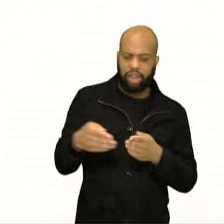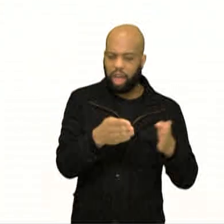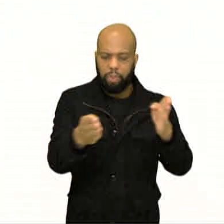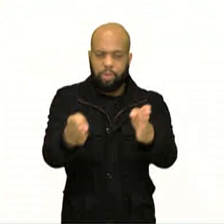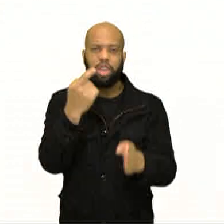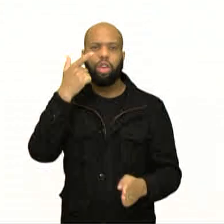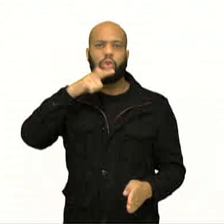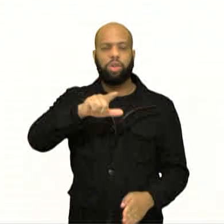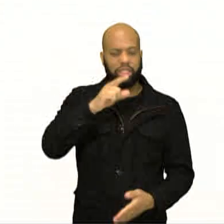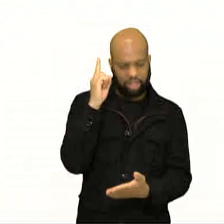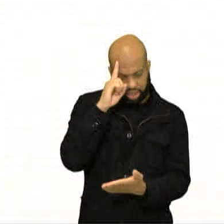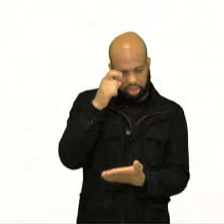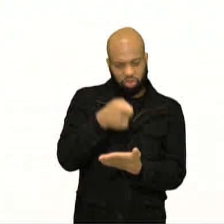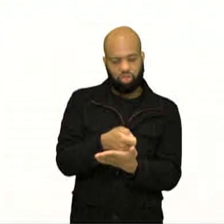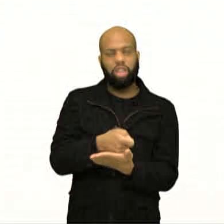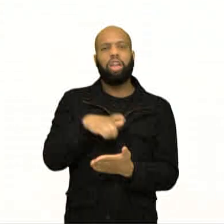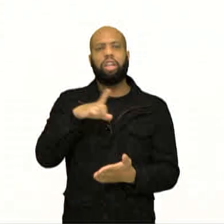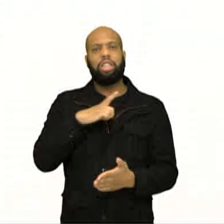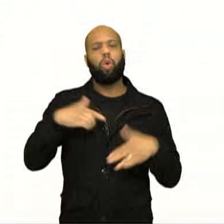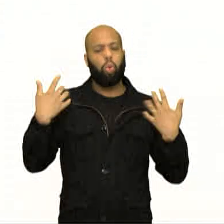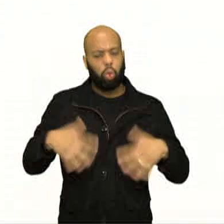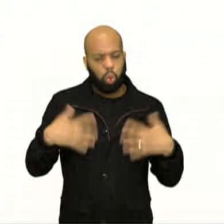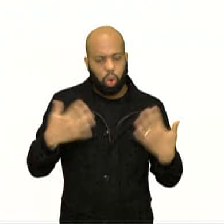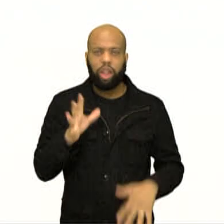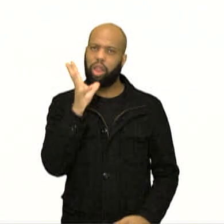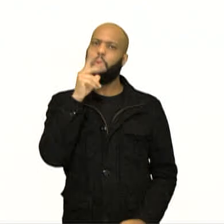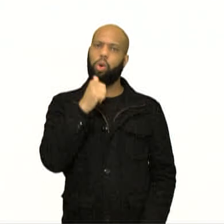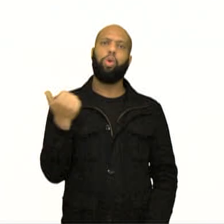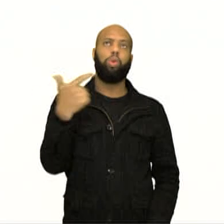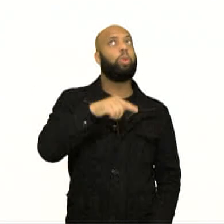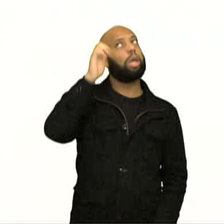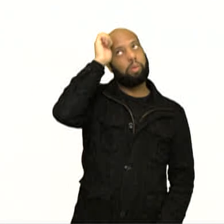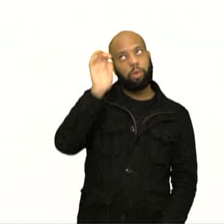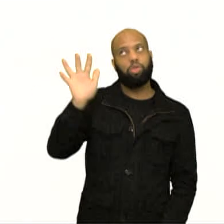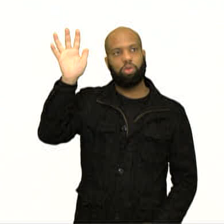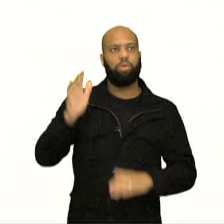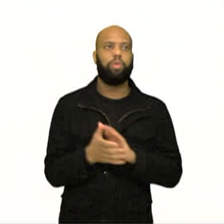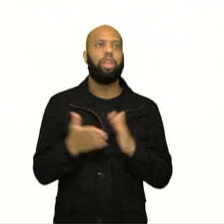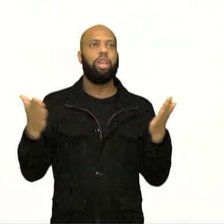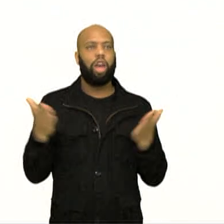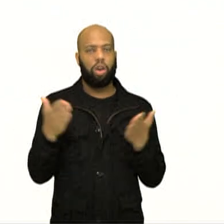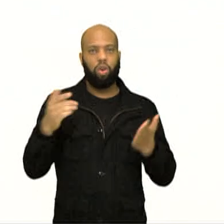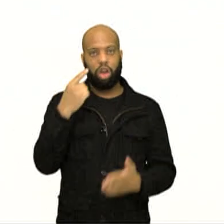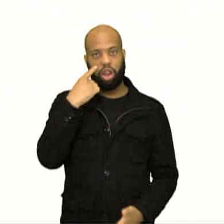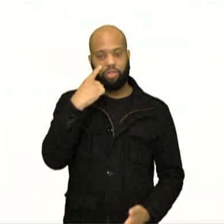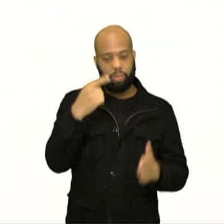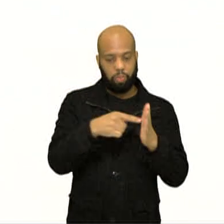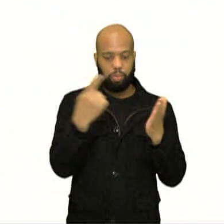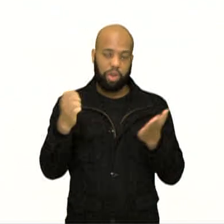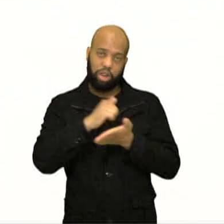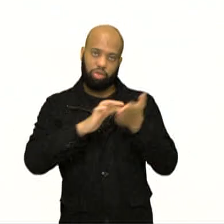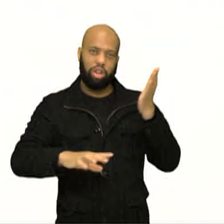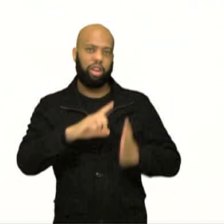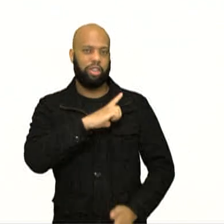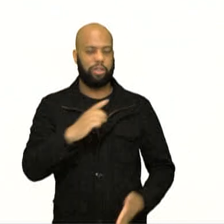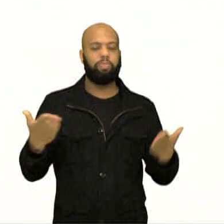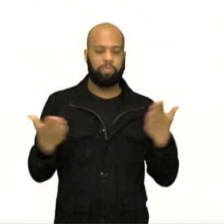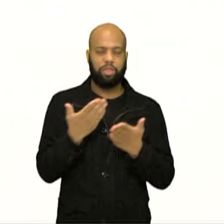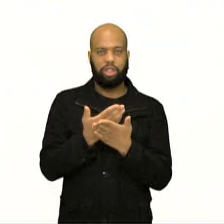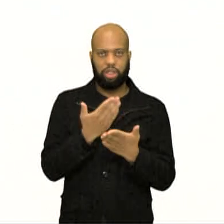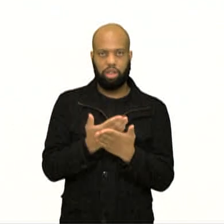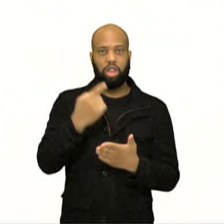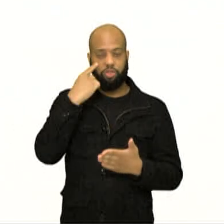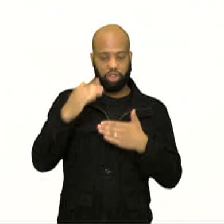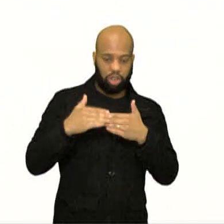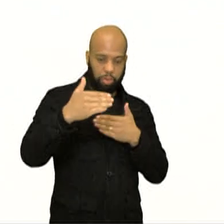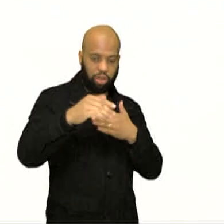chegar à decisão foi bem mais longo do que imaginado. Vamos então para a nossa primeira atividade da aula, né? A